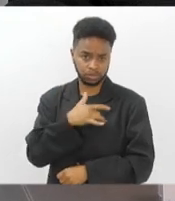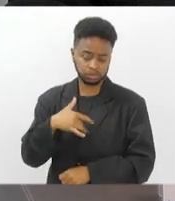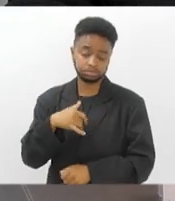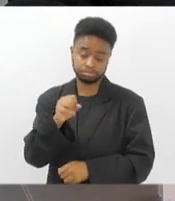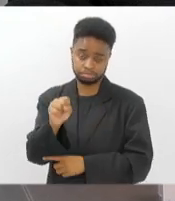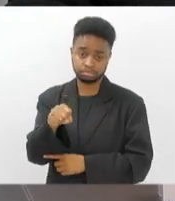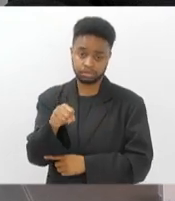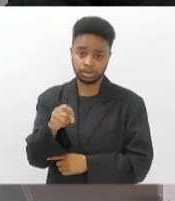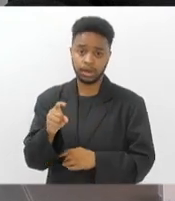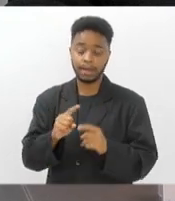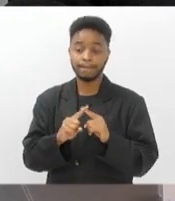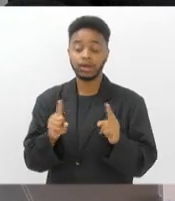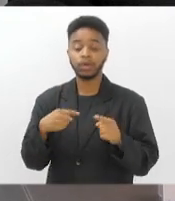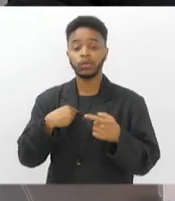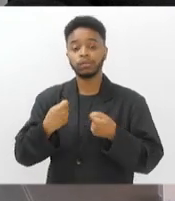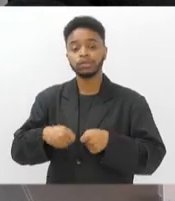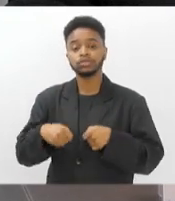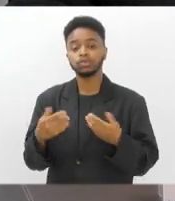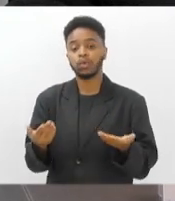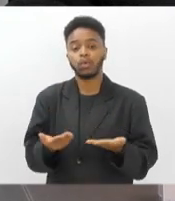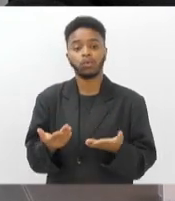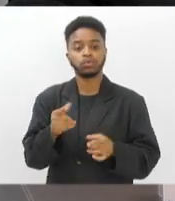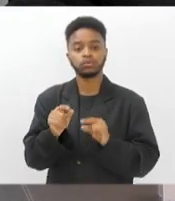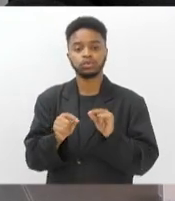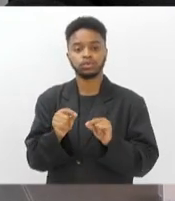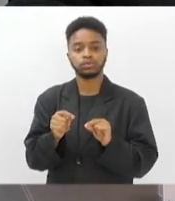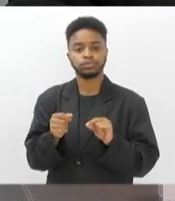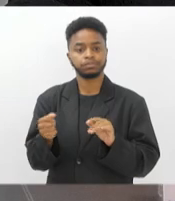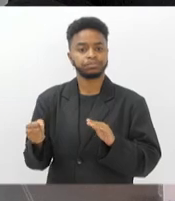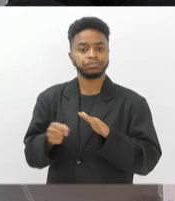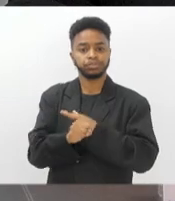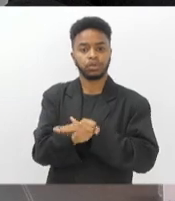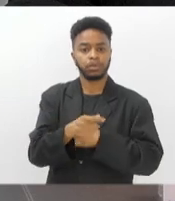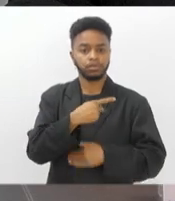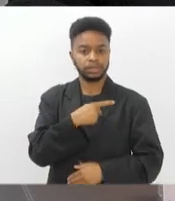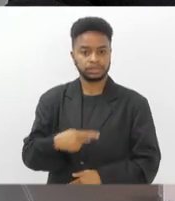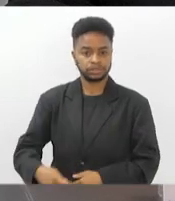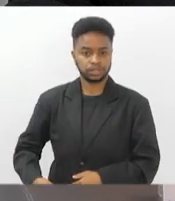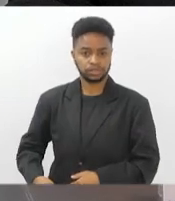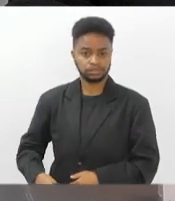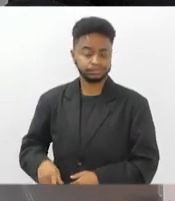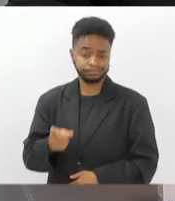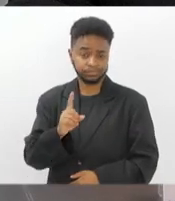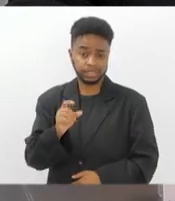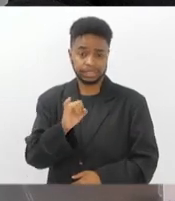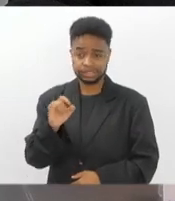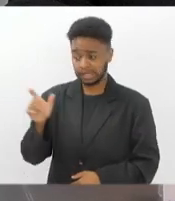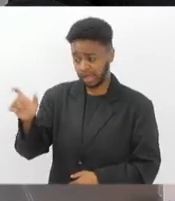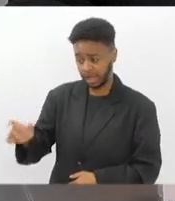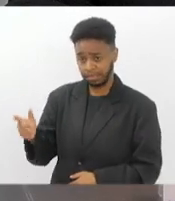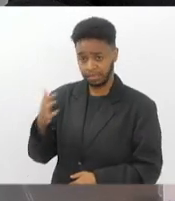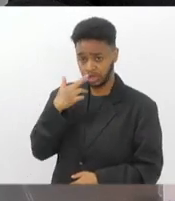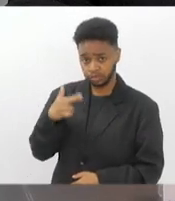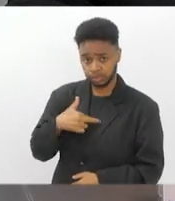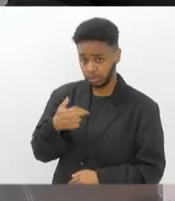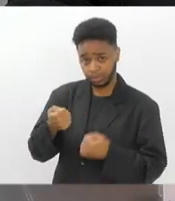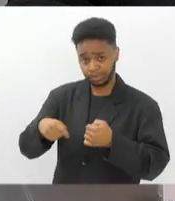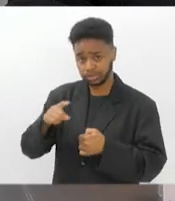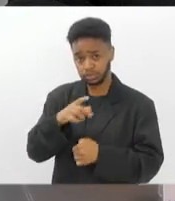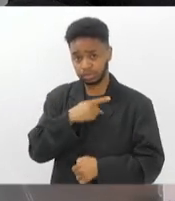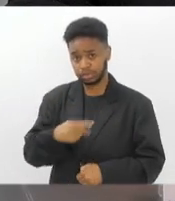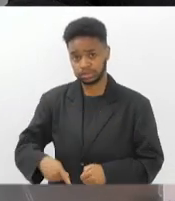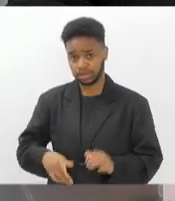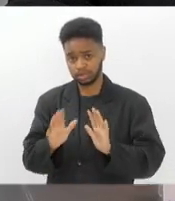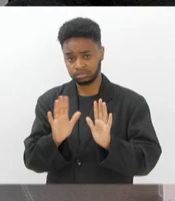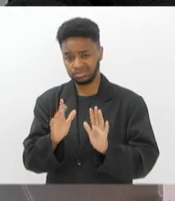Só eu preciso que venha aqui hoje o presidente do plano se ele me der resposta não preciso que ele venha mais uma vez eu quero a solução